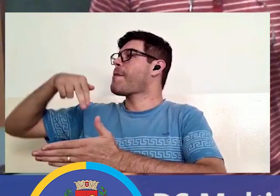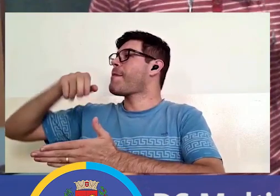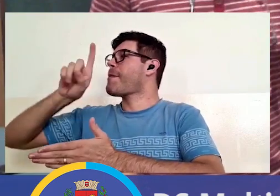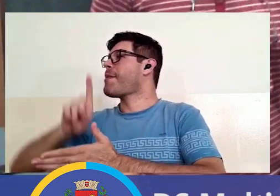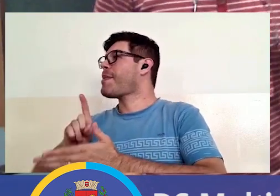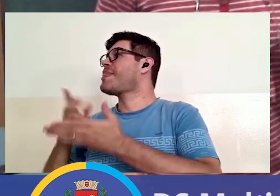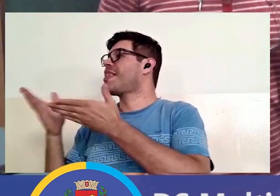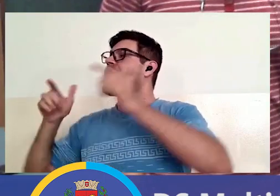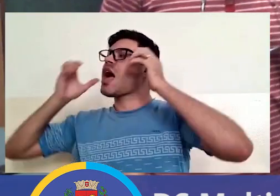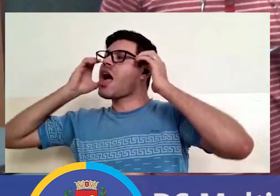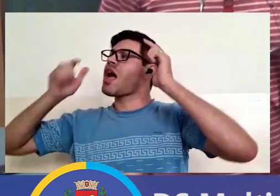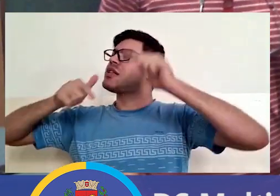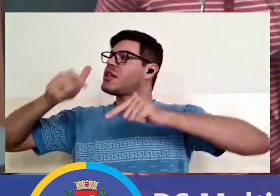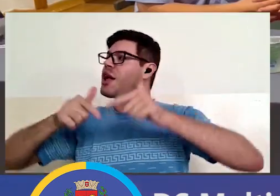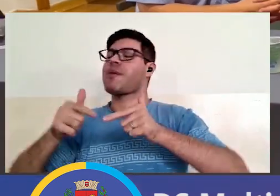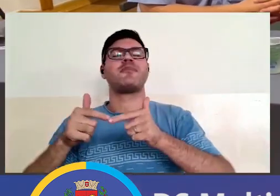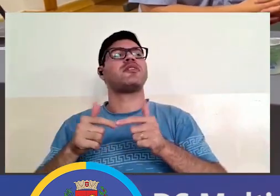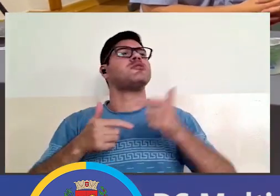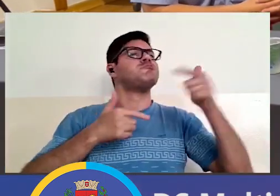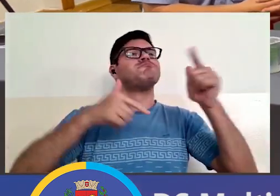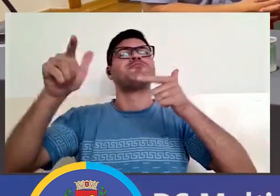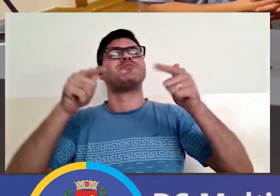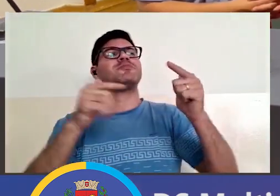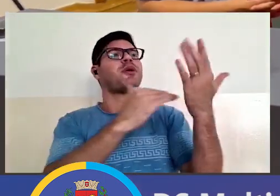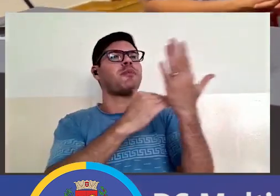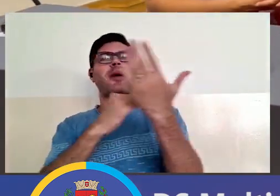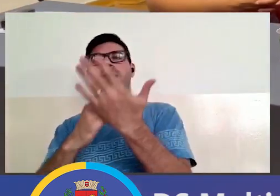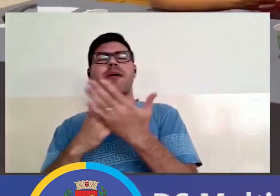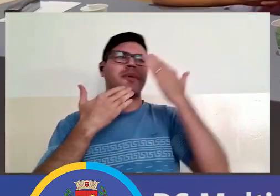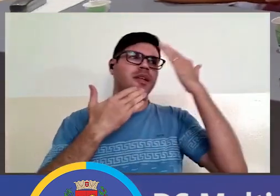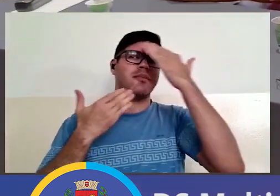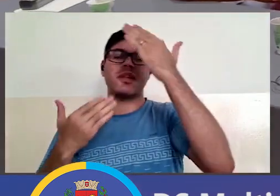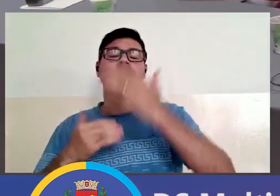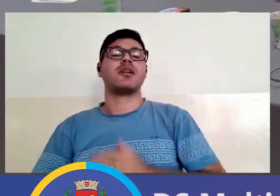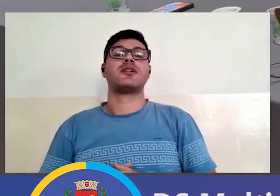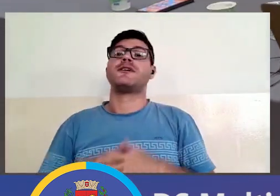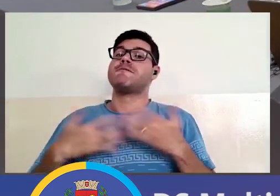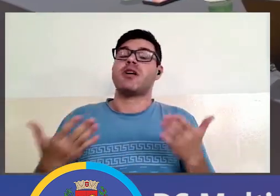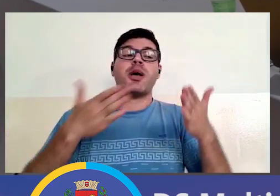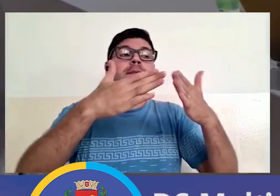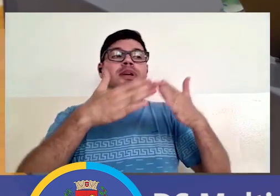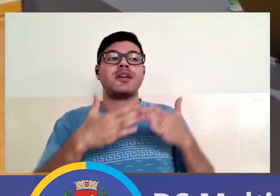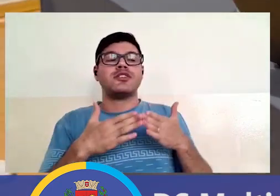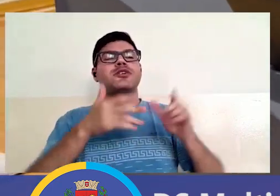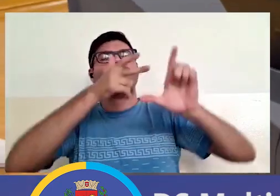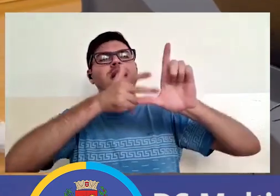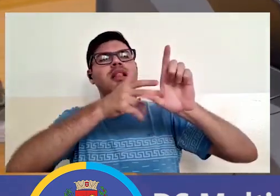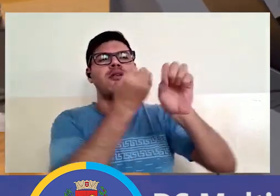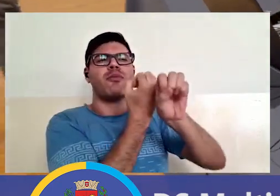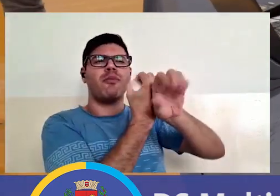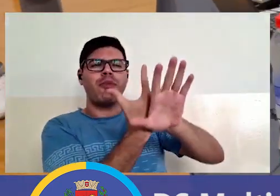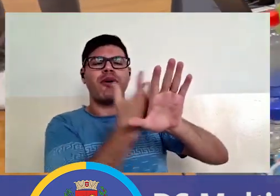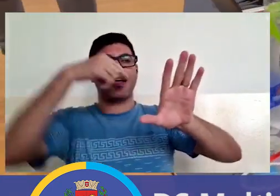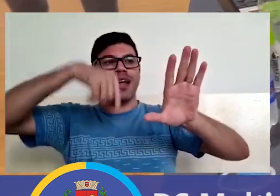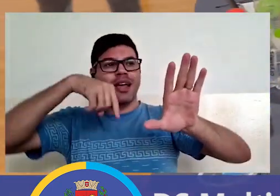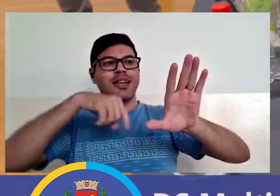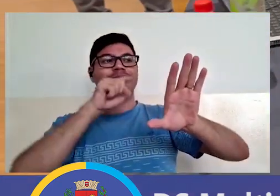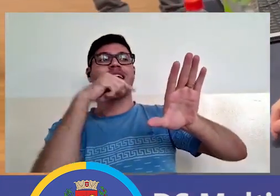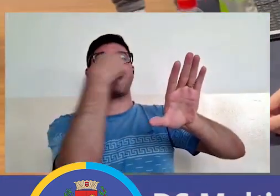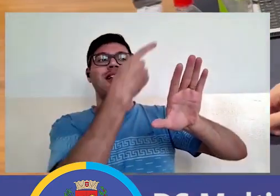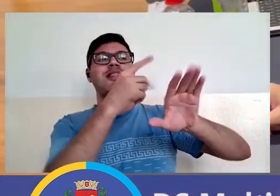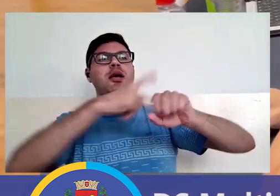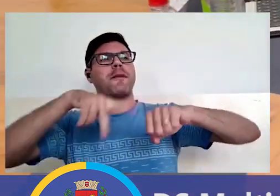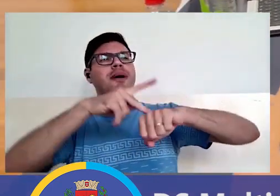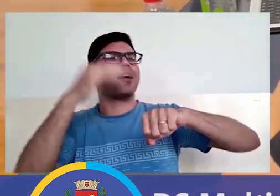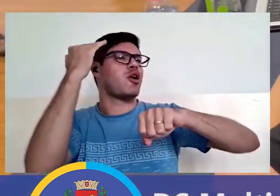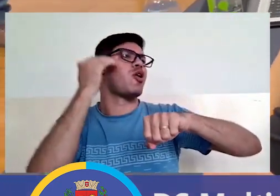Mané representando a Câmara Municipal, Leonardo participou, Castanho participou. Enfim, eu pedi para que essa videoconferência acontecesse, nós aqui em